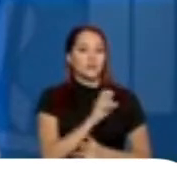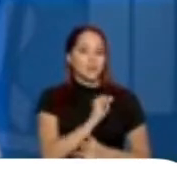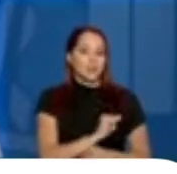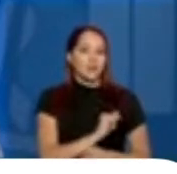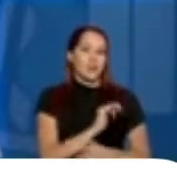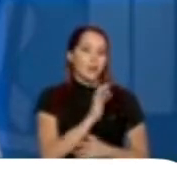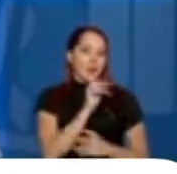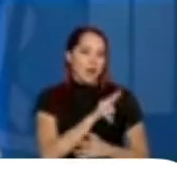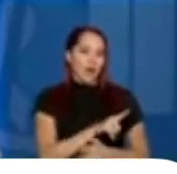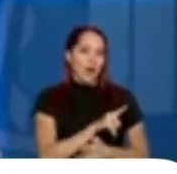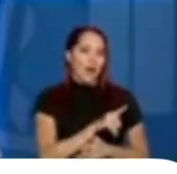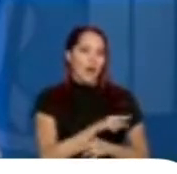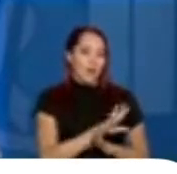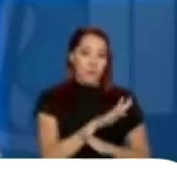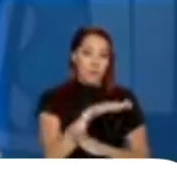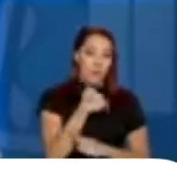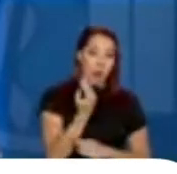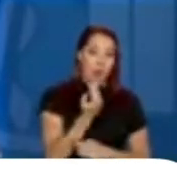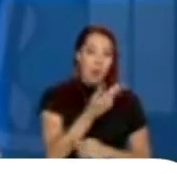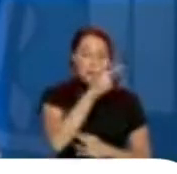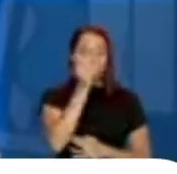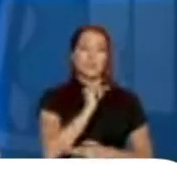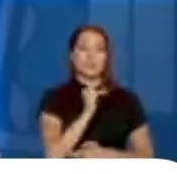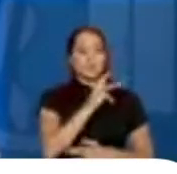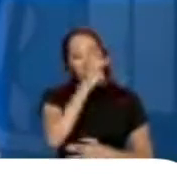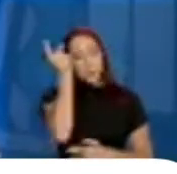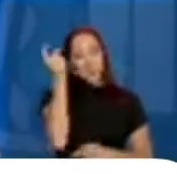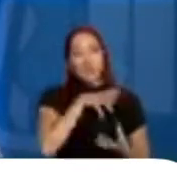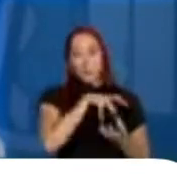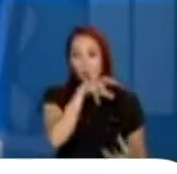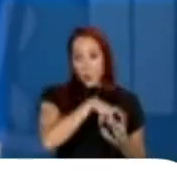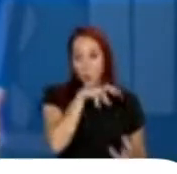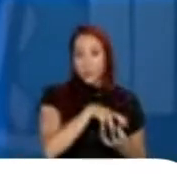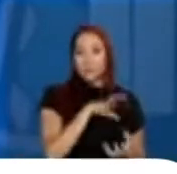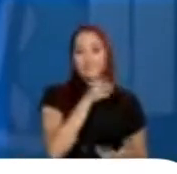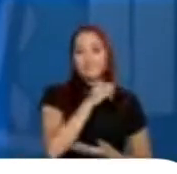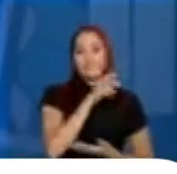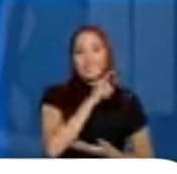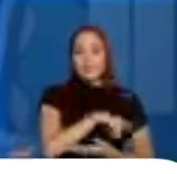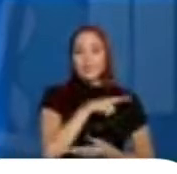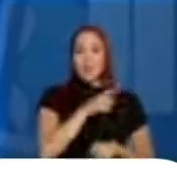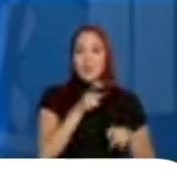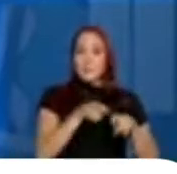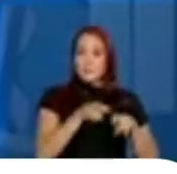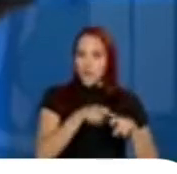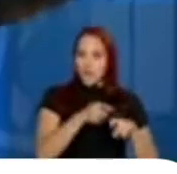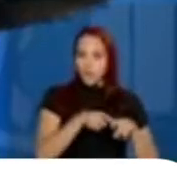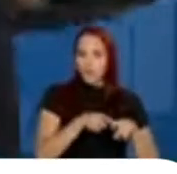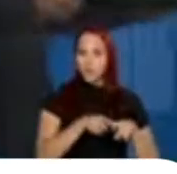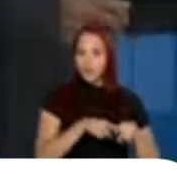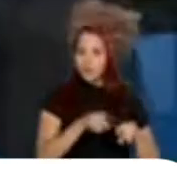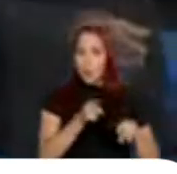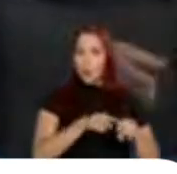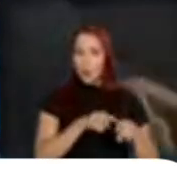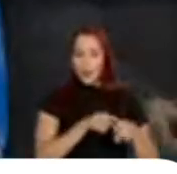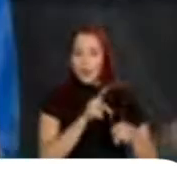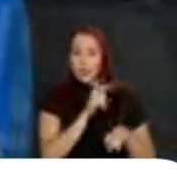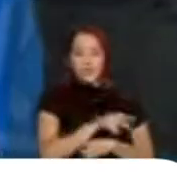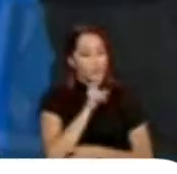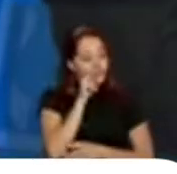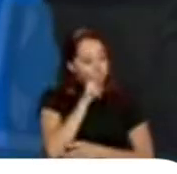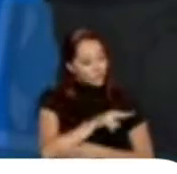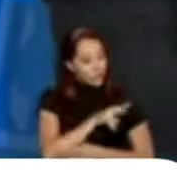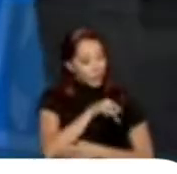a evolução ocorre no óbito em pessoas idosas, principalmente, você tem um médico assistente. Esse médico assistente ele